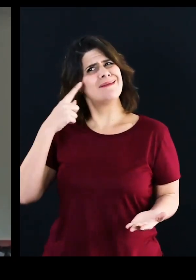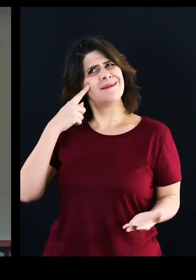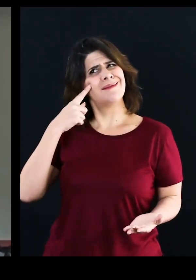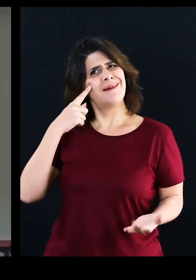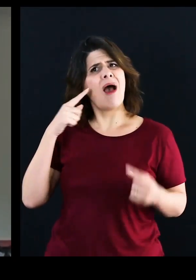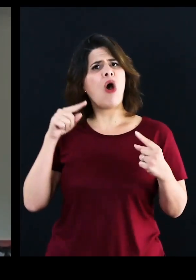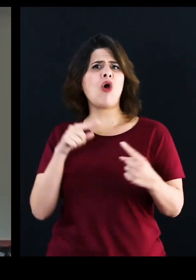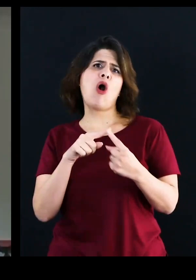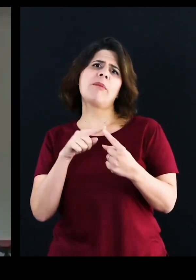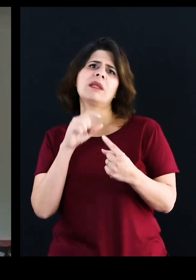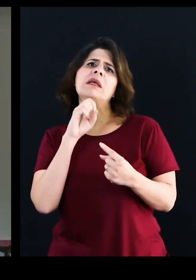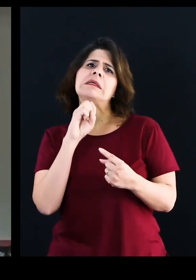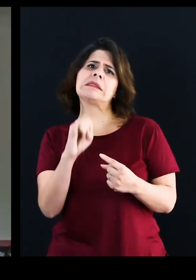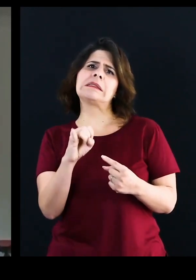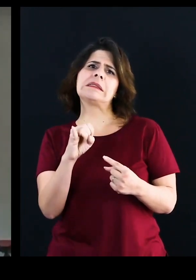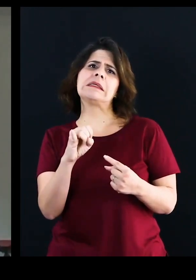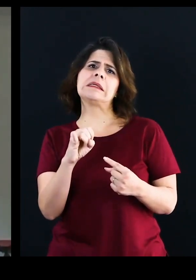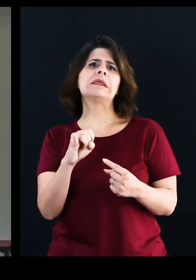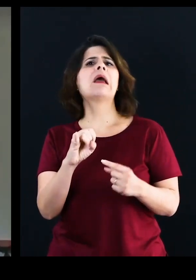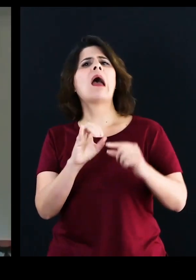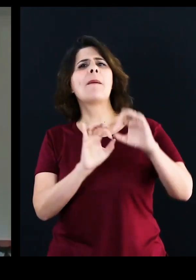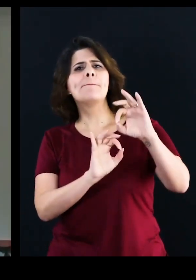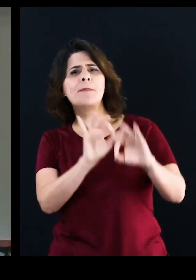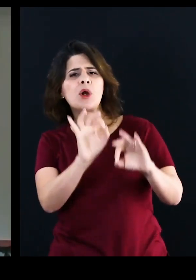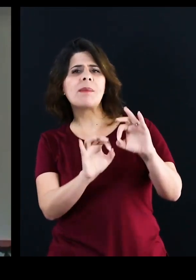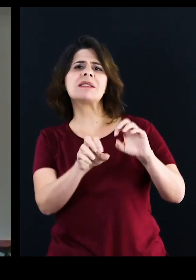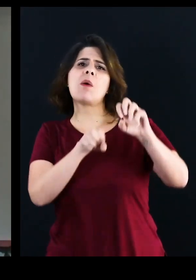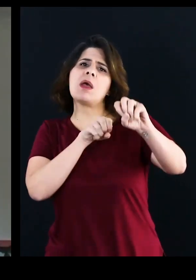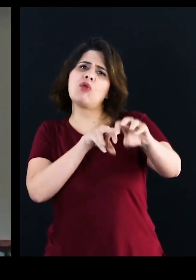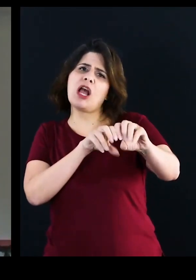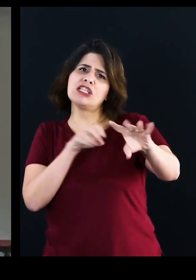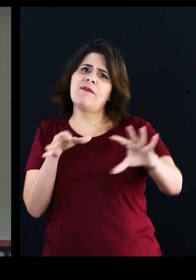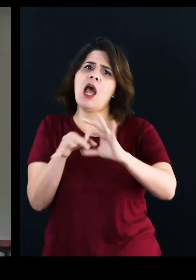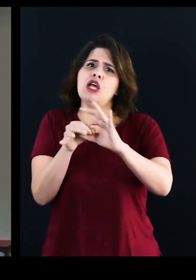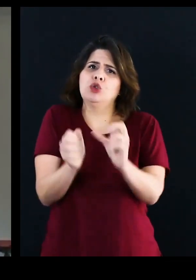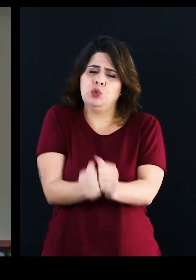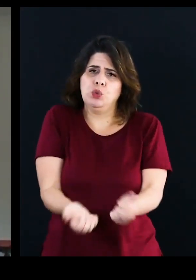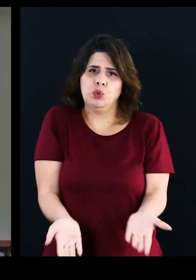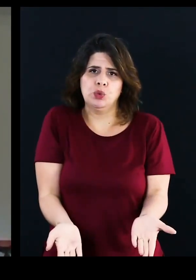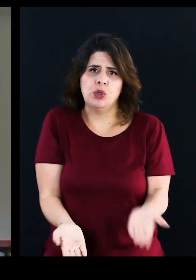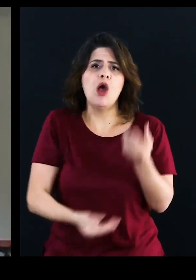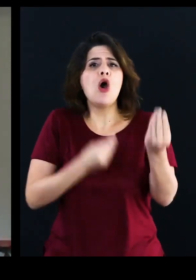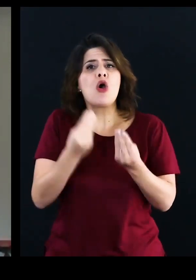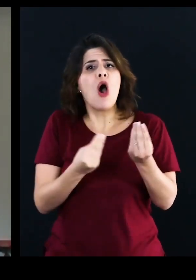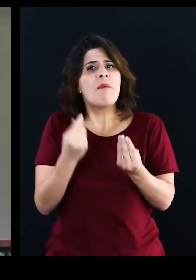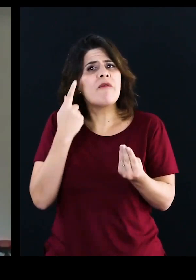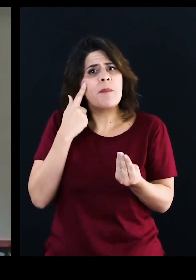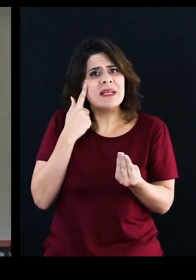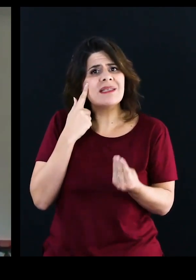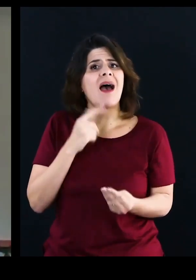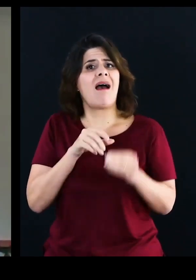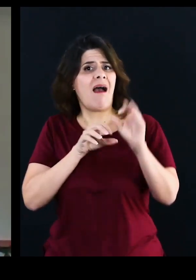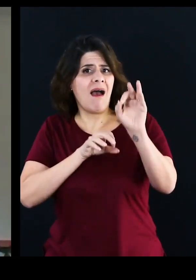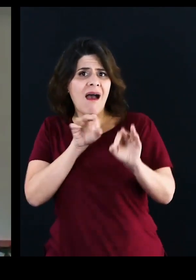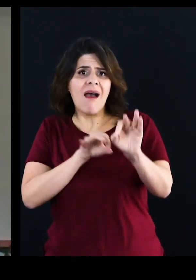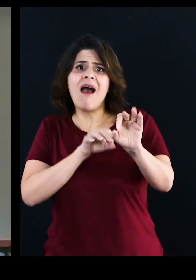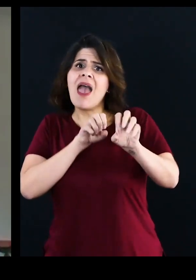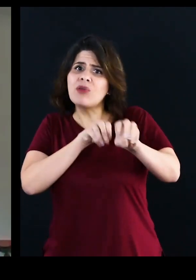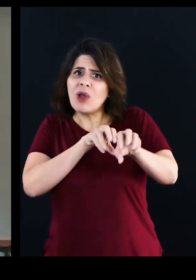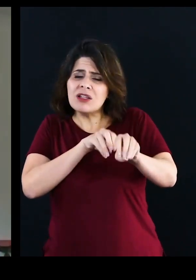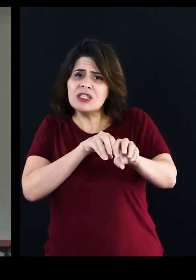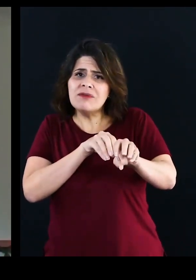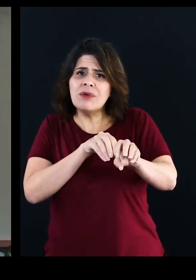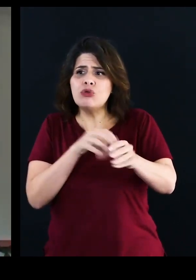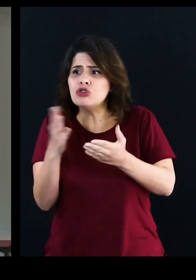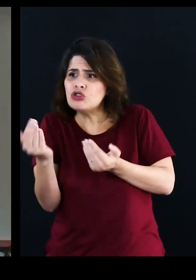estiverem associadas a um forte programa educativo. Como é que eu vou retomar programa educativo com crianças e com jovens a partir